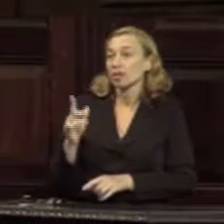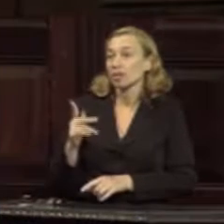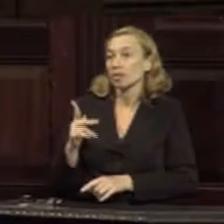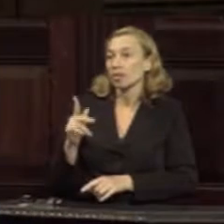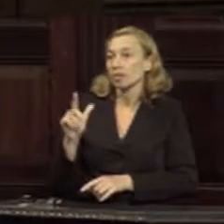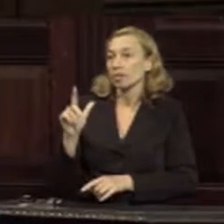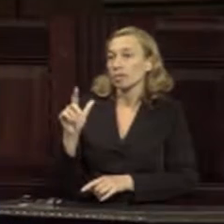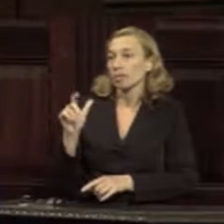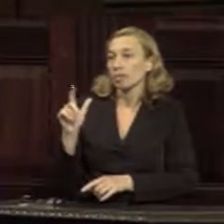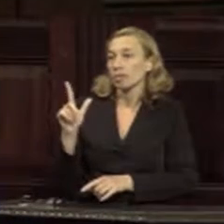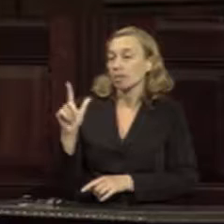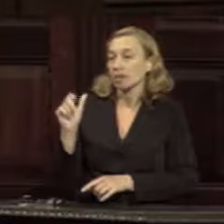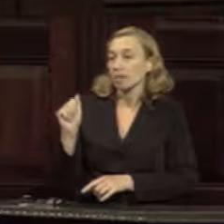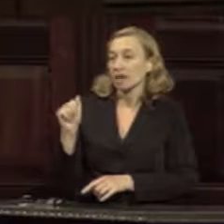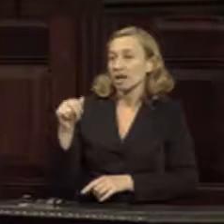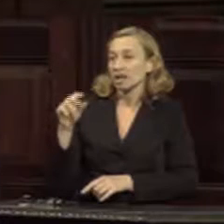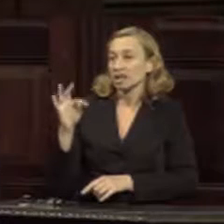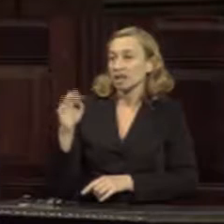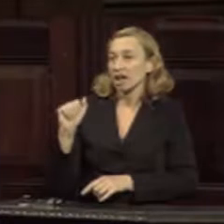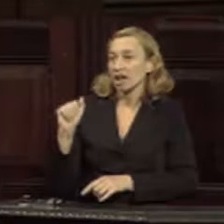vai ter um imposto de 3%,